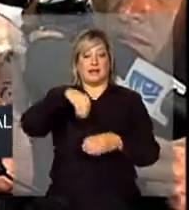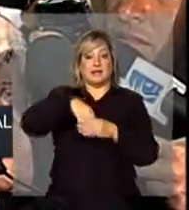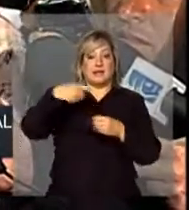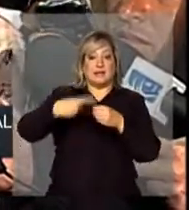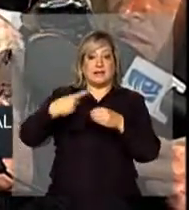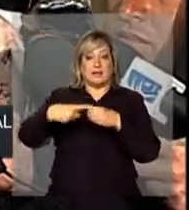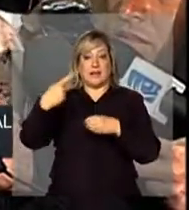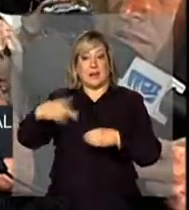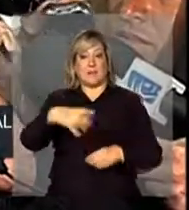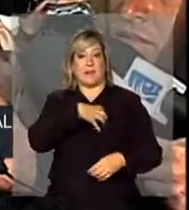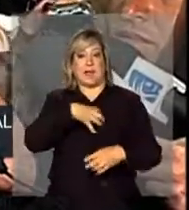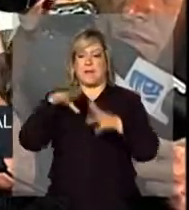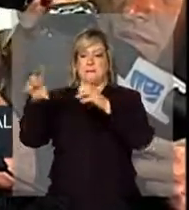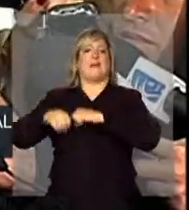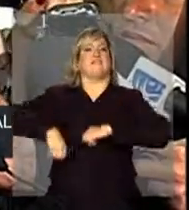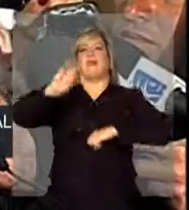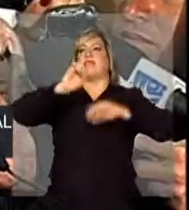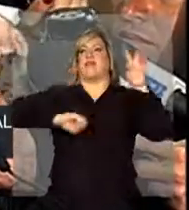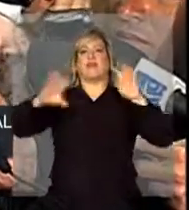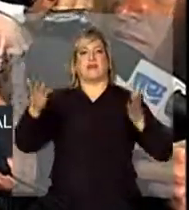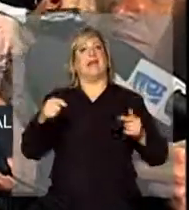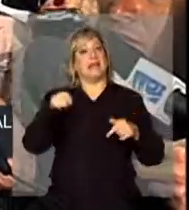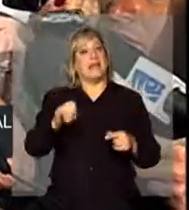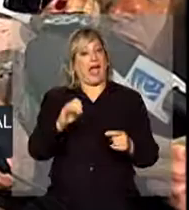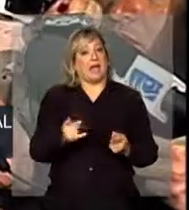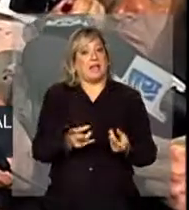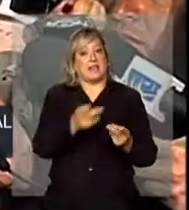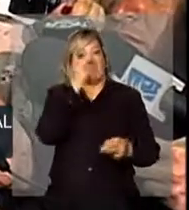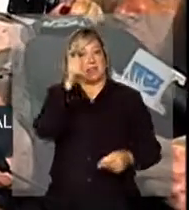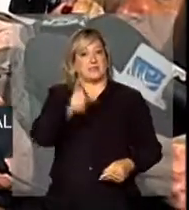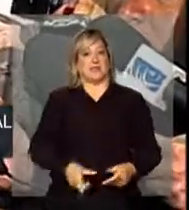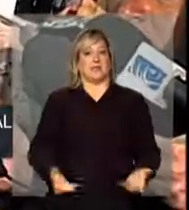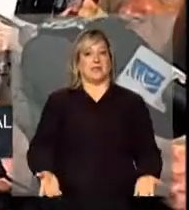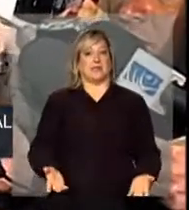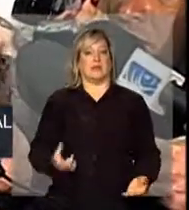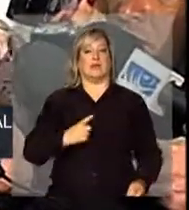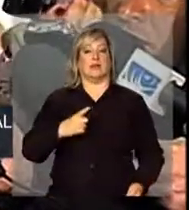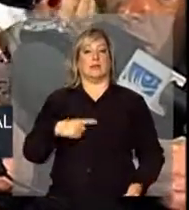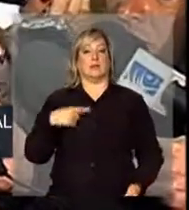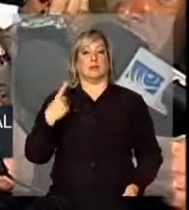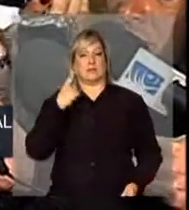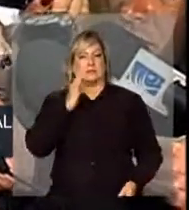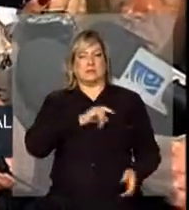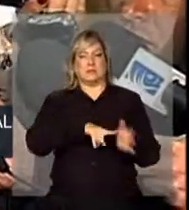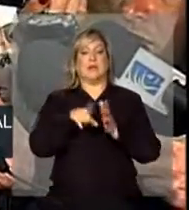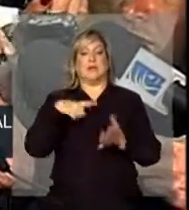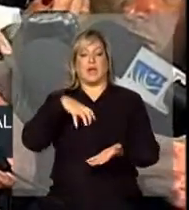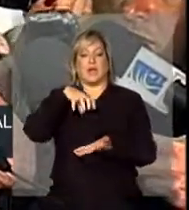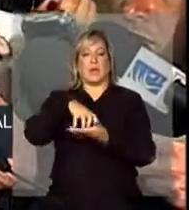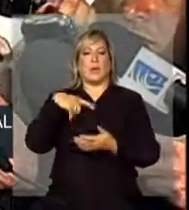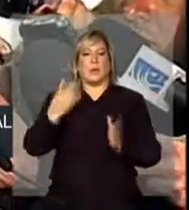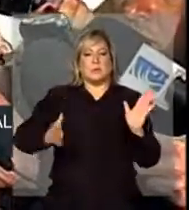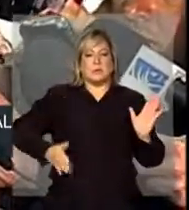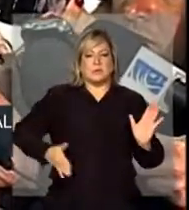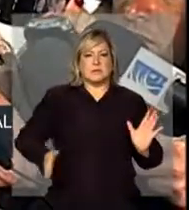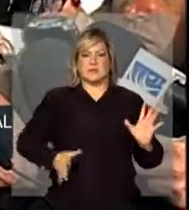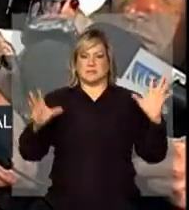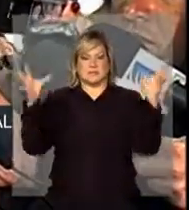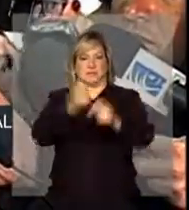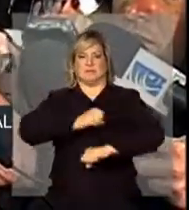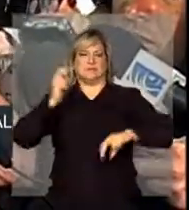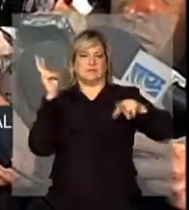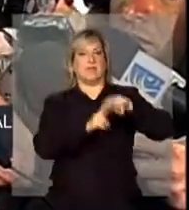foram traficadas. E esse tráfico que contava com agentes do Estado, teve uma quadrilha que foi debelada e as